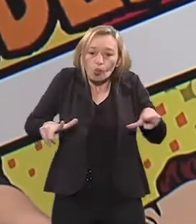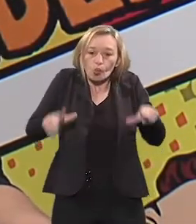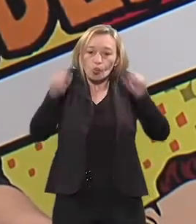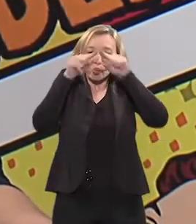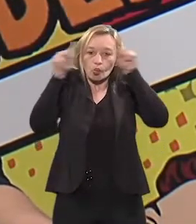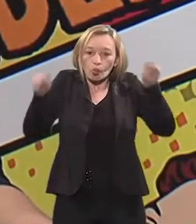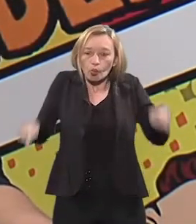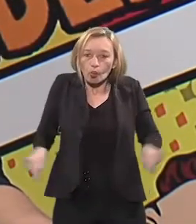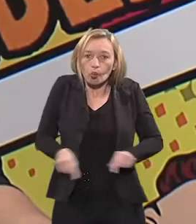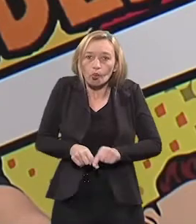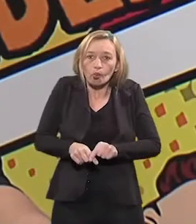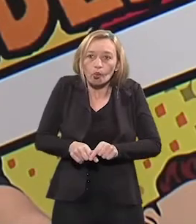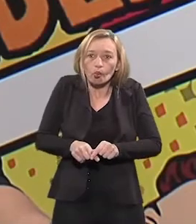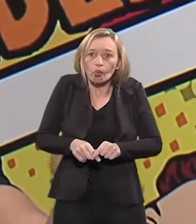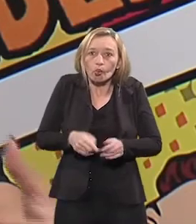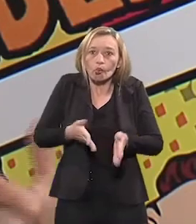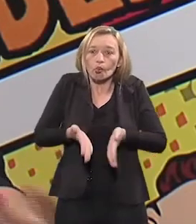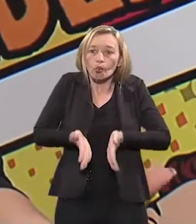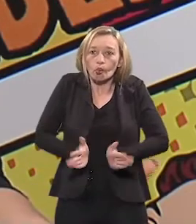realidade que